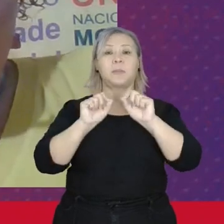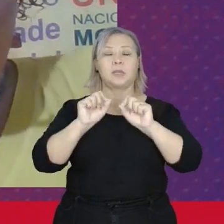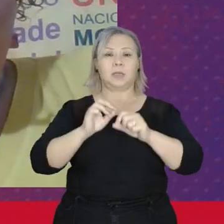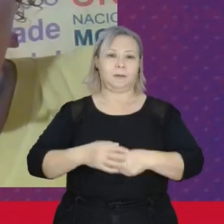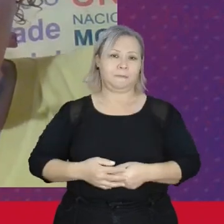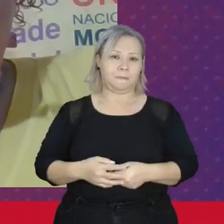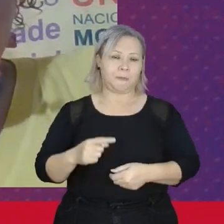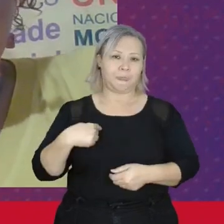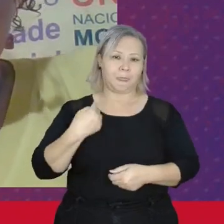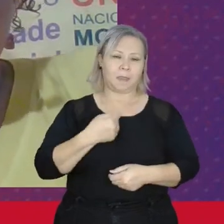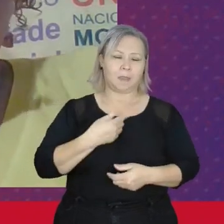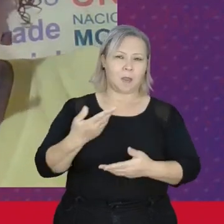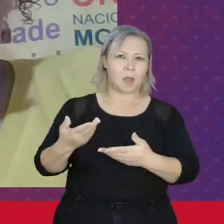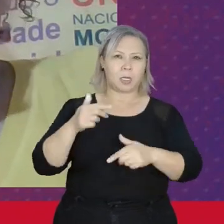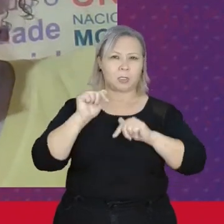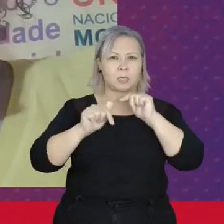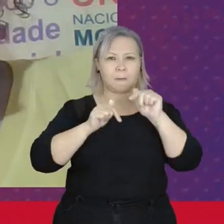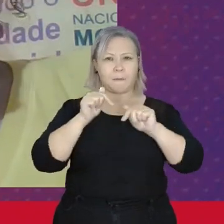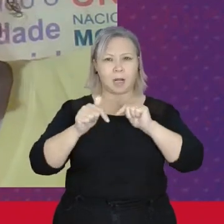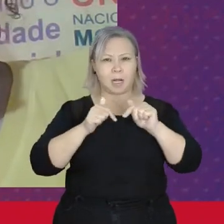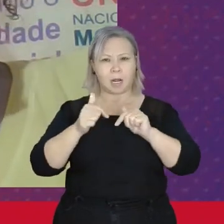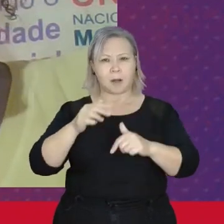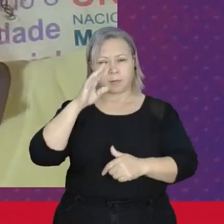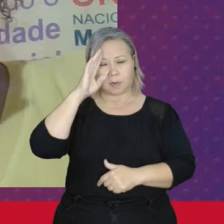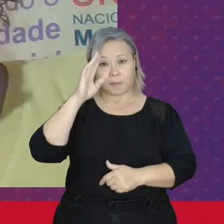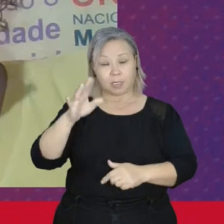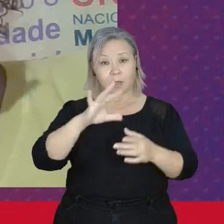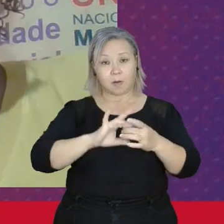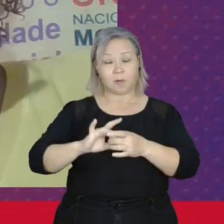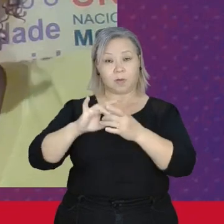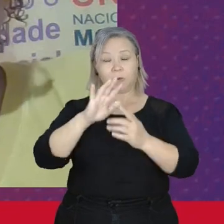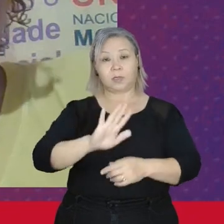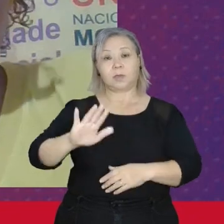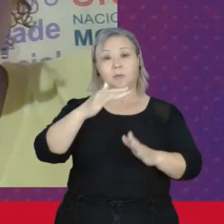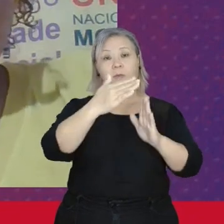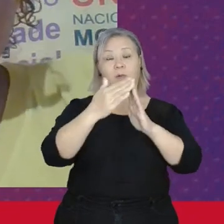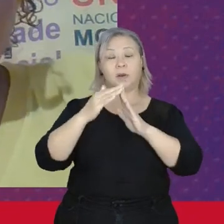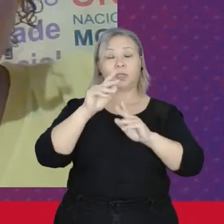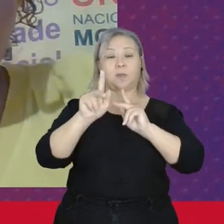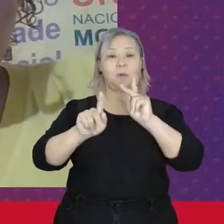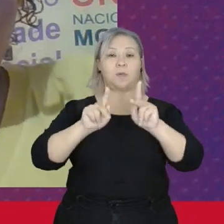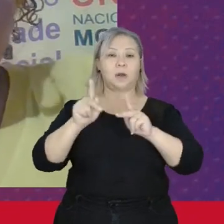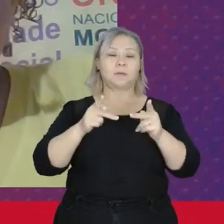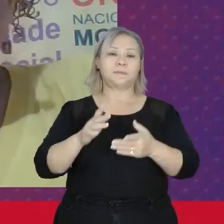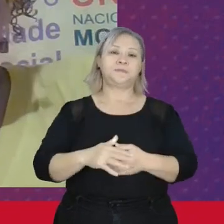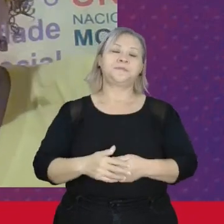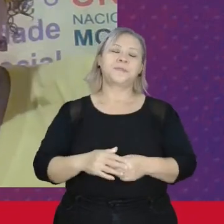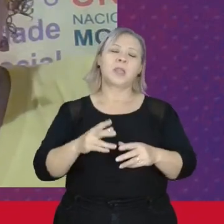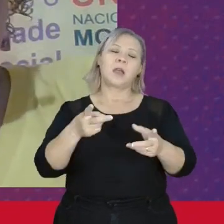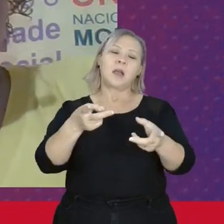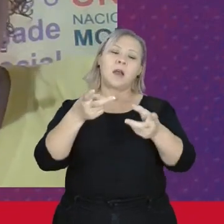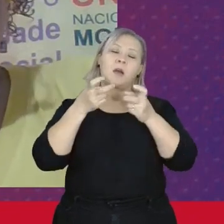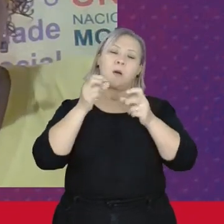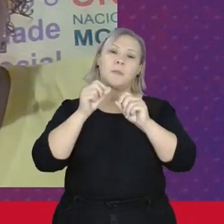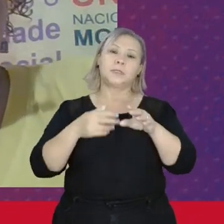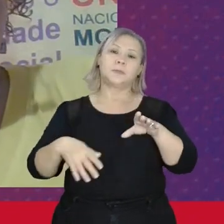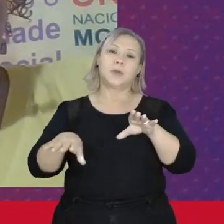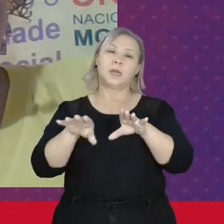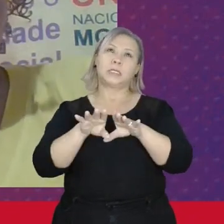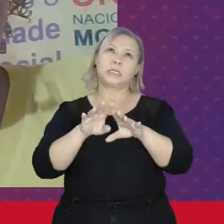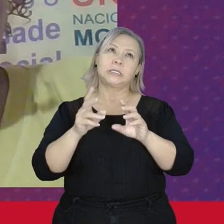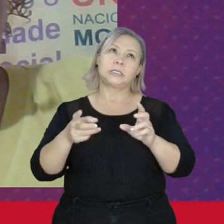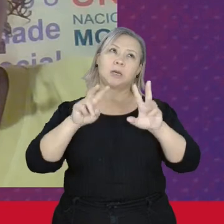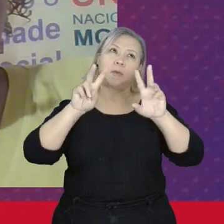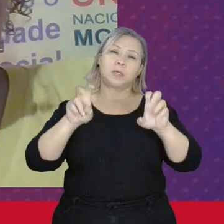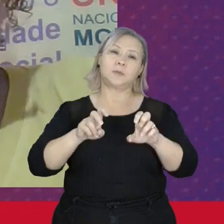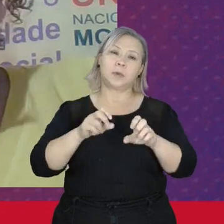que a gente vem trabalhando principalmente na União Nacional por Moradia Popular ao perceber, aí por volta